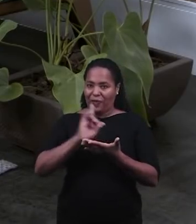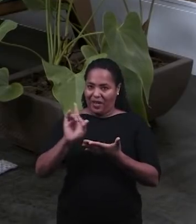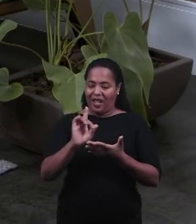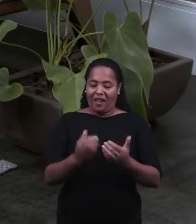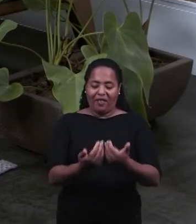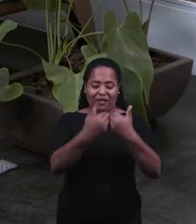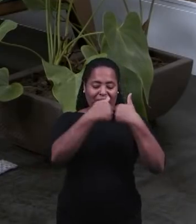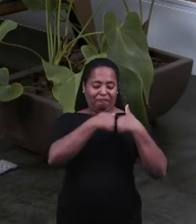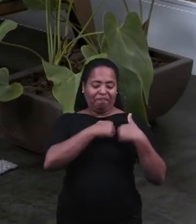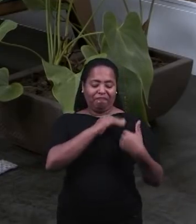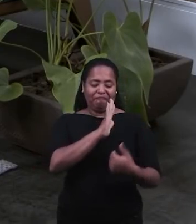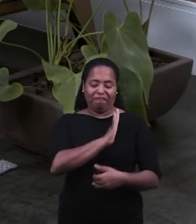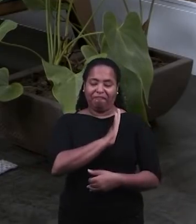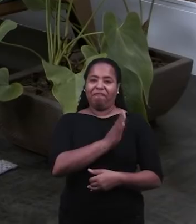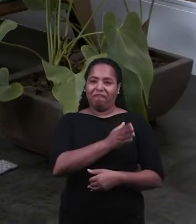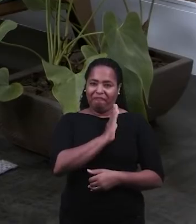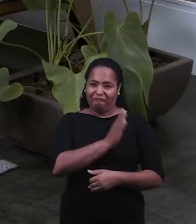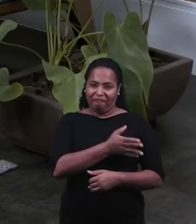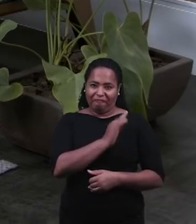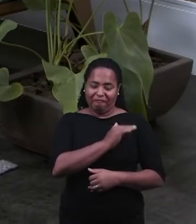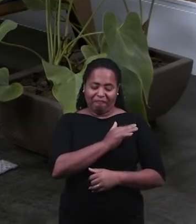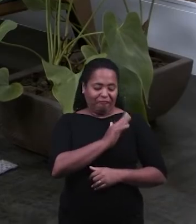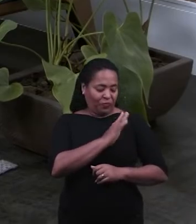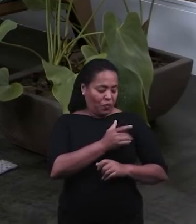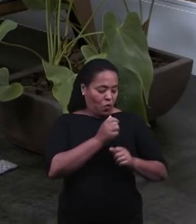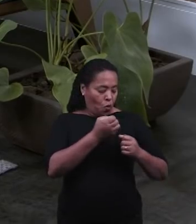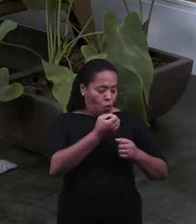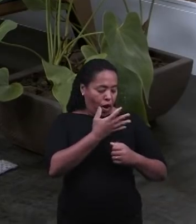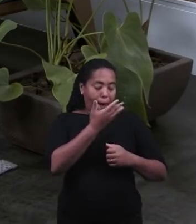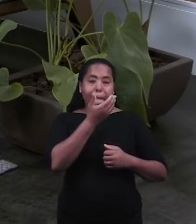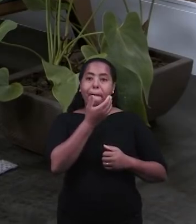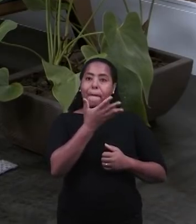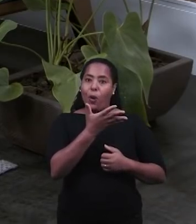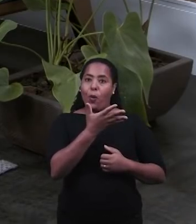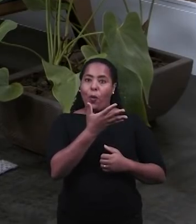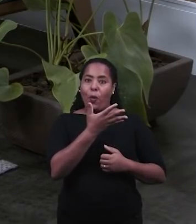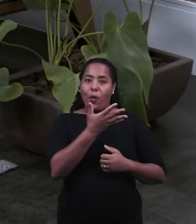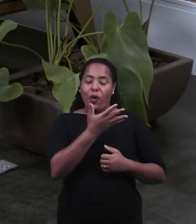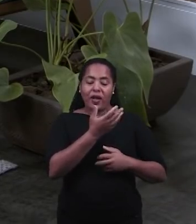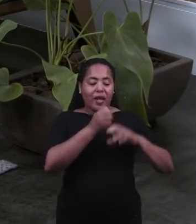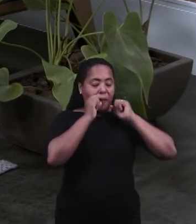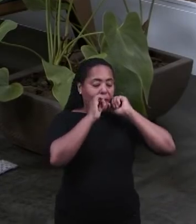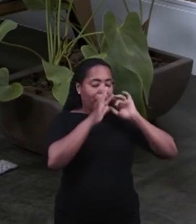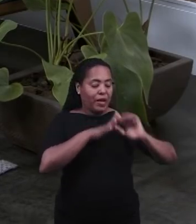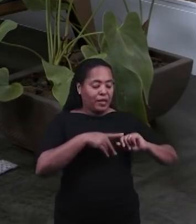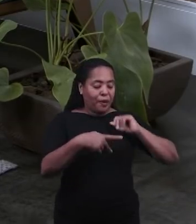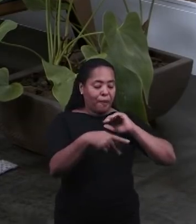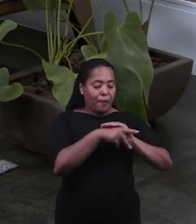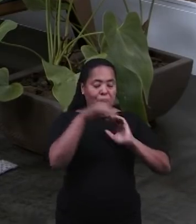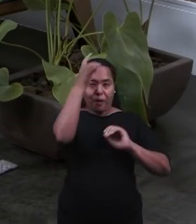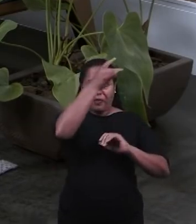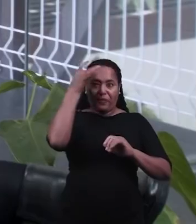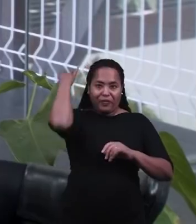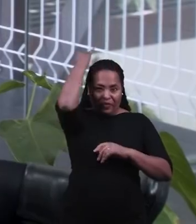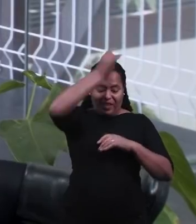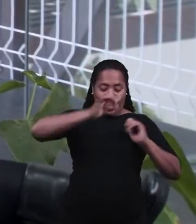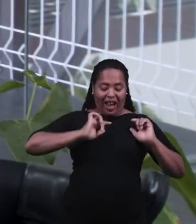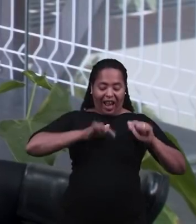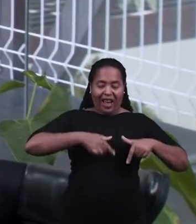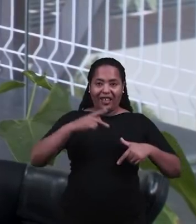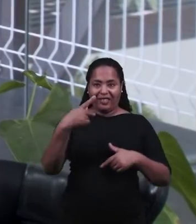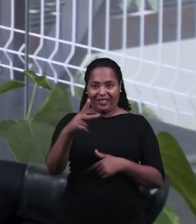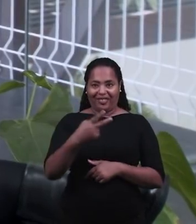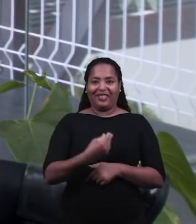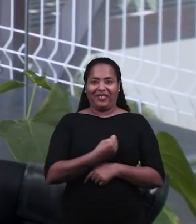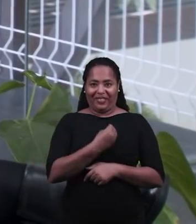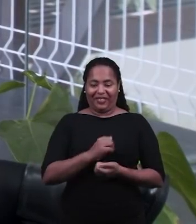seu coração uma boa terra e que gere os frutos do Espírito Santo na sua vida. Agora